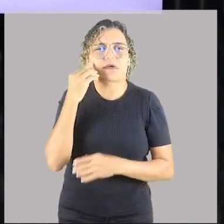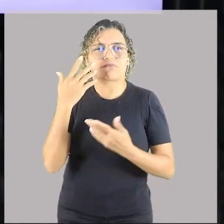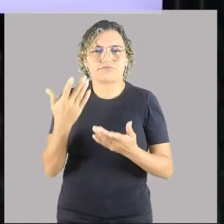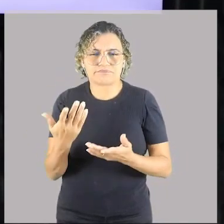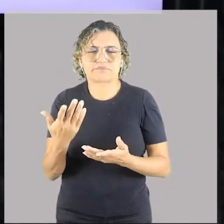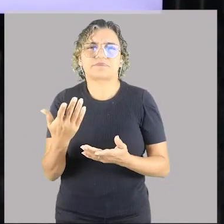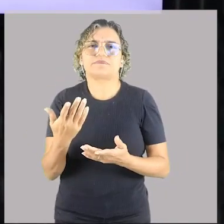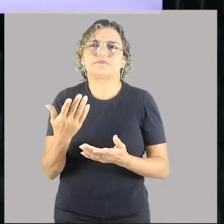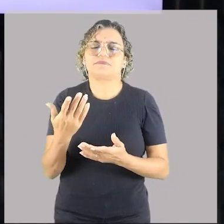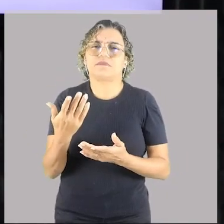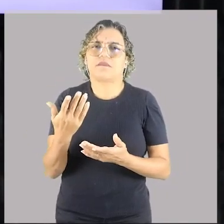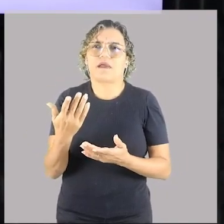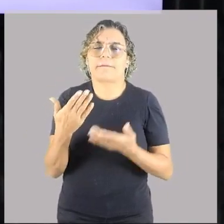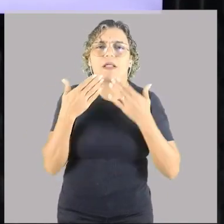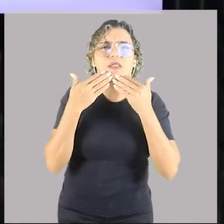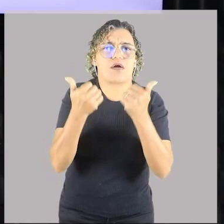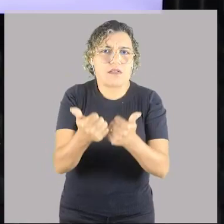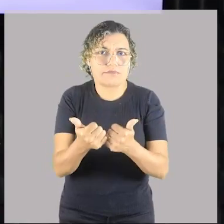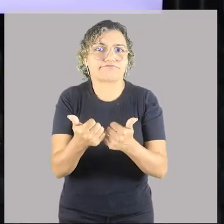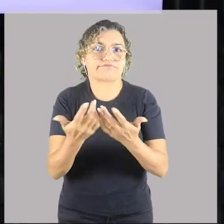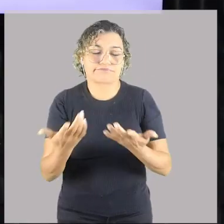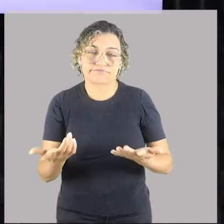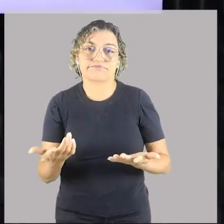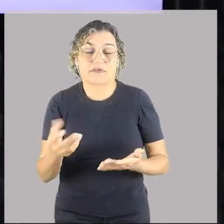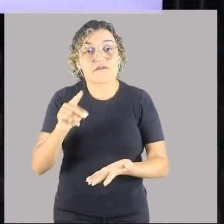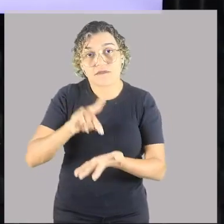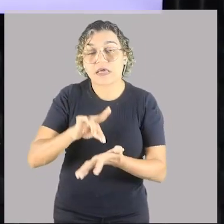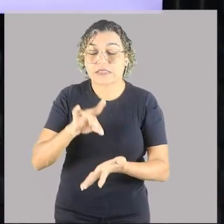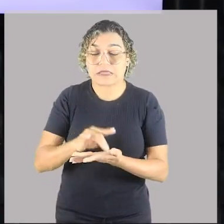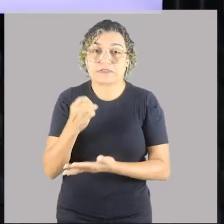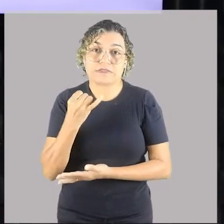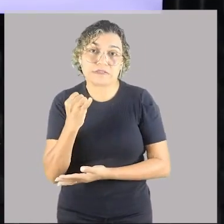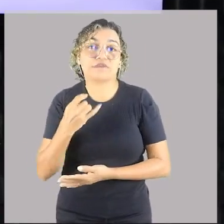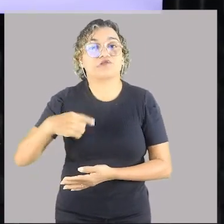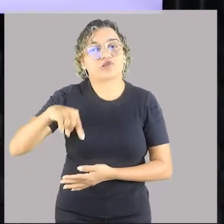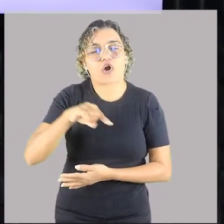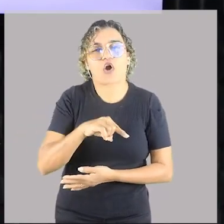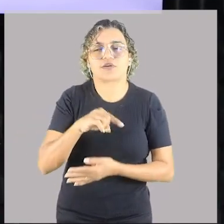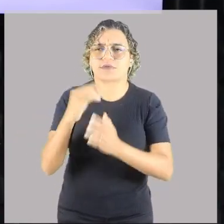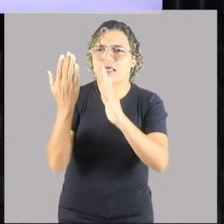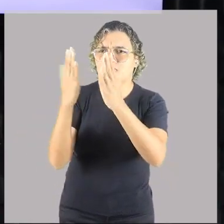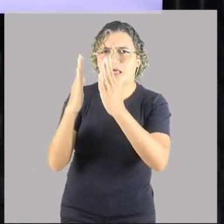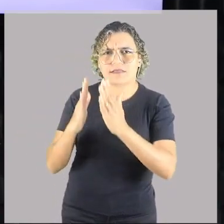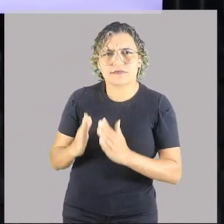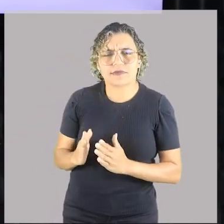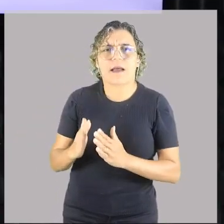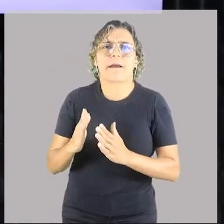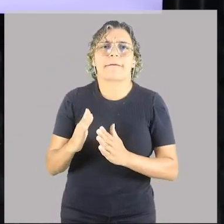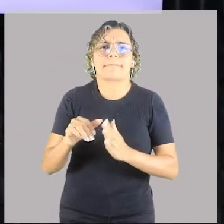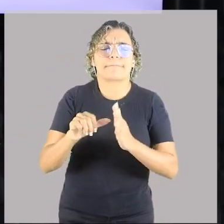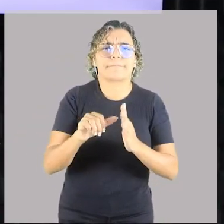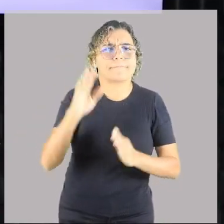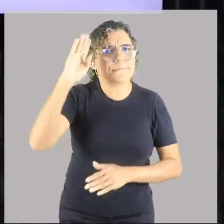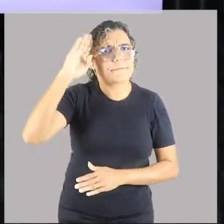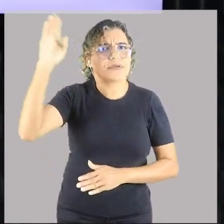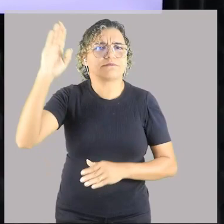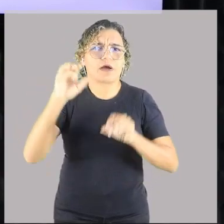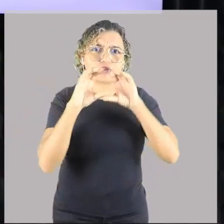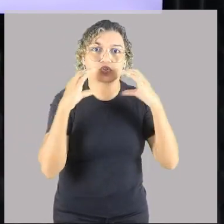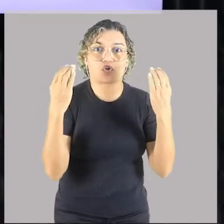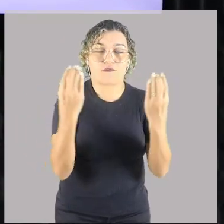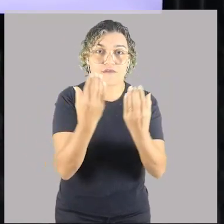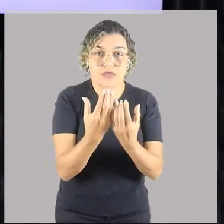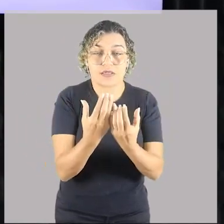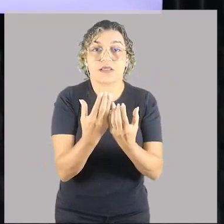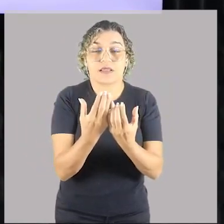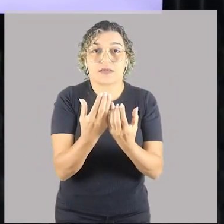teto geotérmico. Então, na verdade, se a gente for aqui fazer uma análise das principais conferências ambientais em